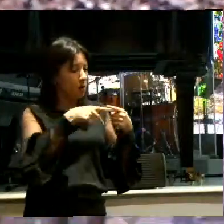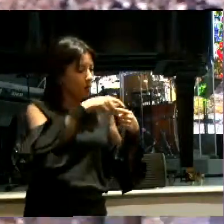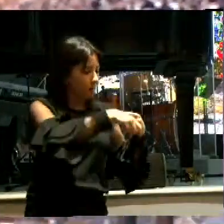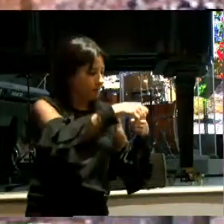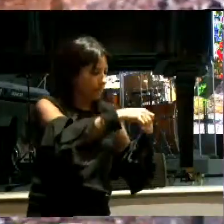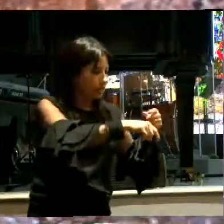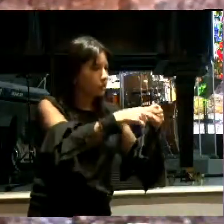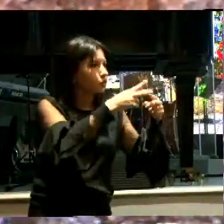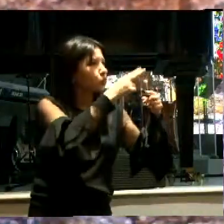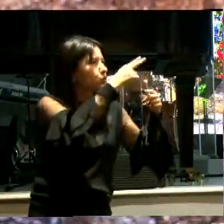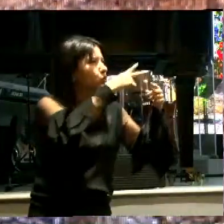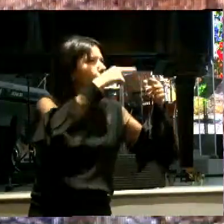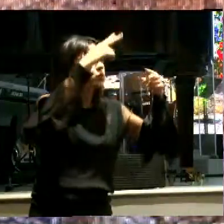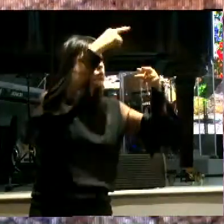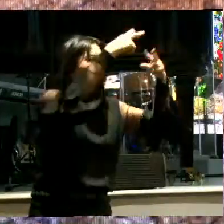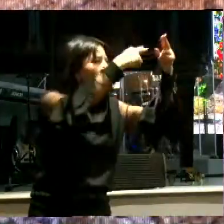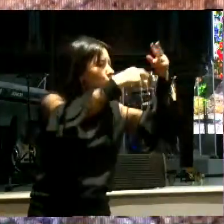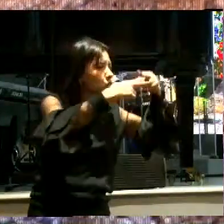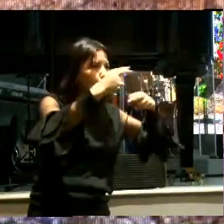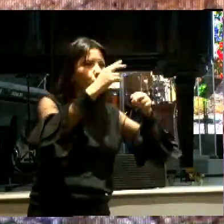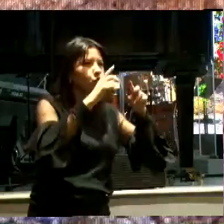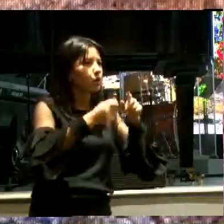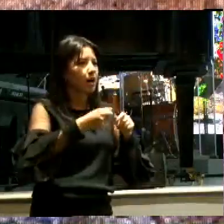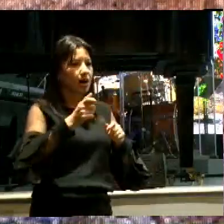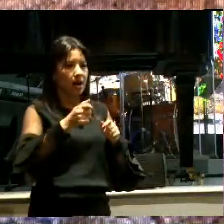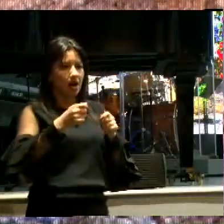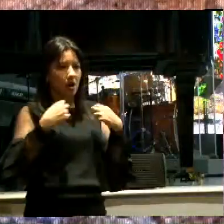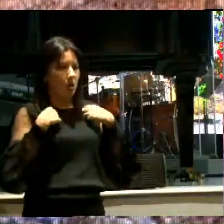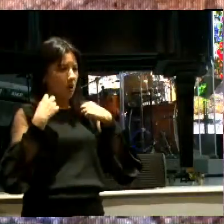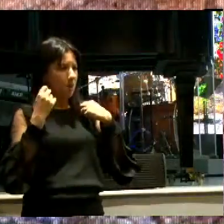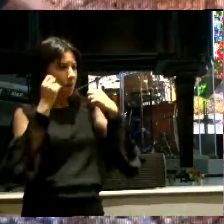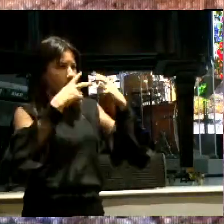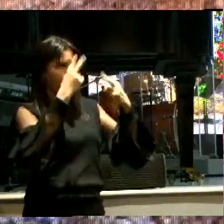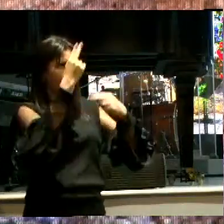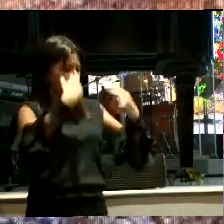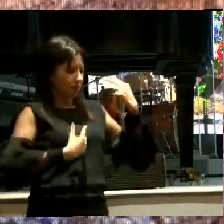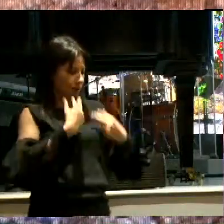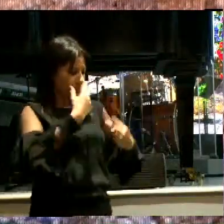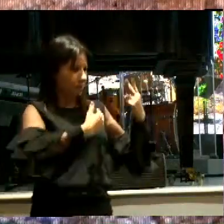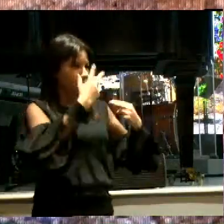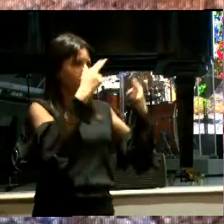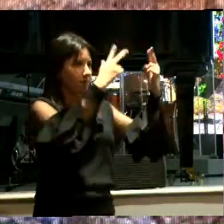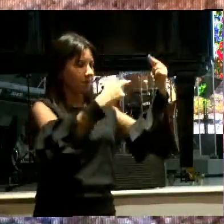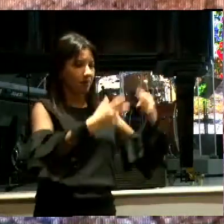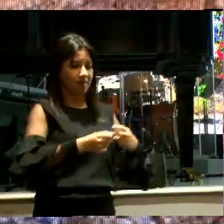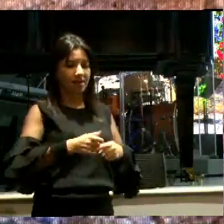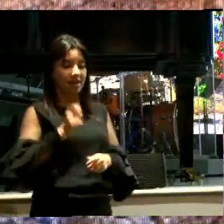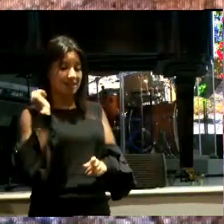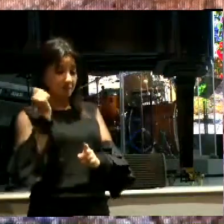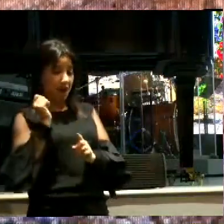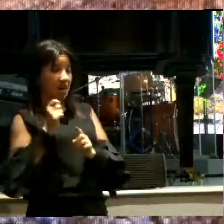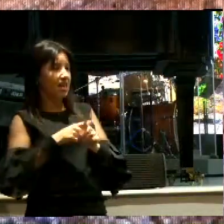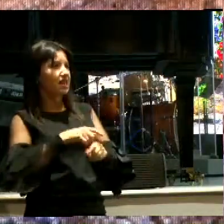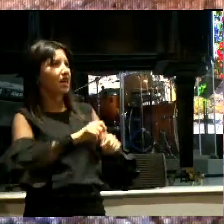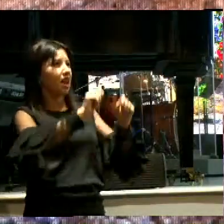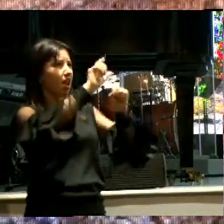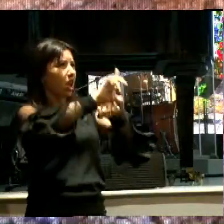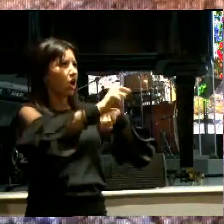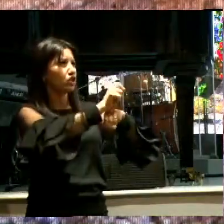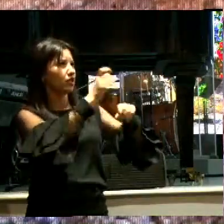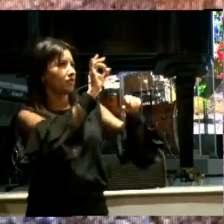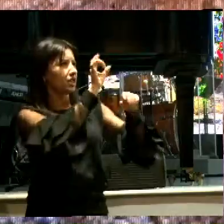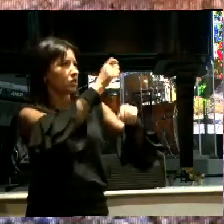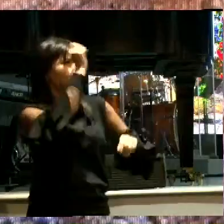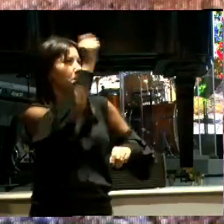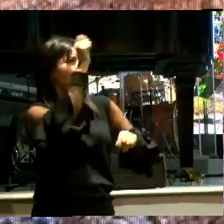na sua loja, com essa marreta eu quebro essa loja inteira, e com essa faca eu